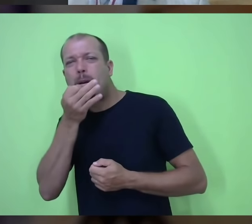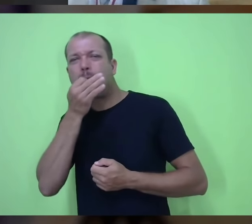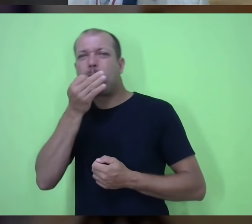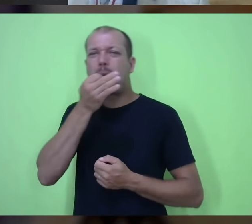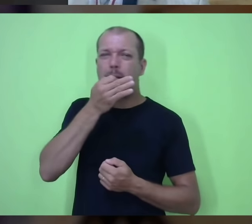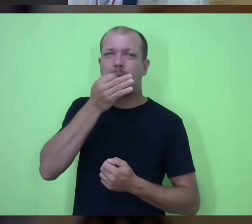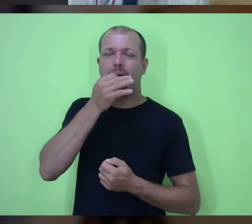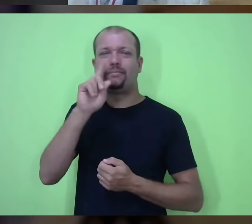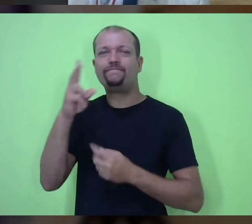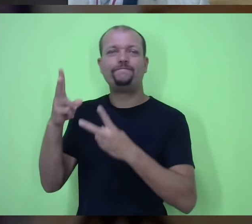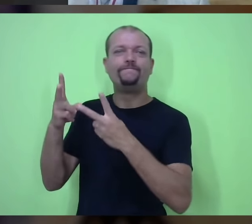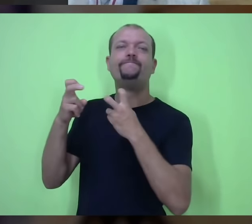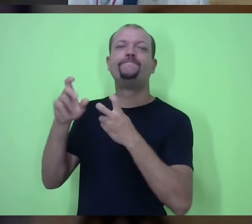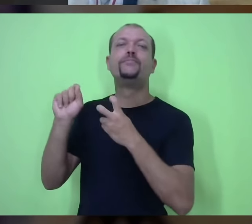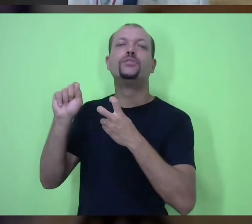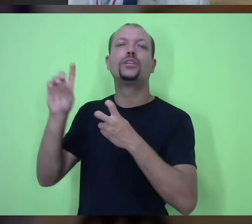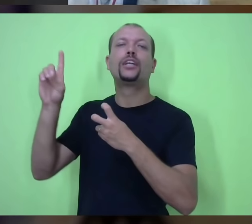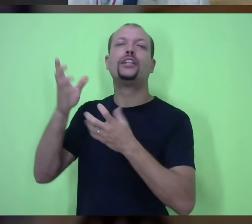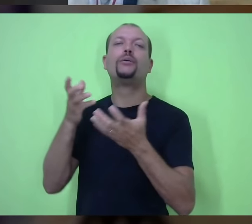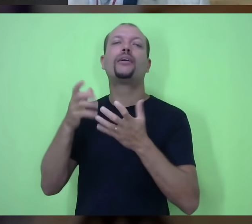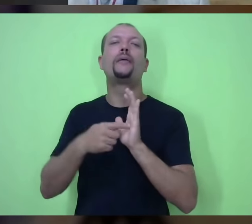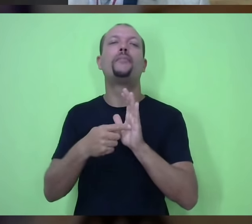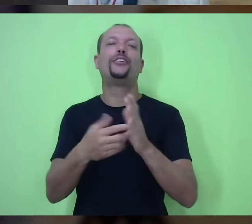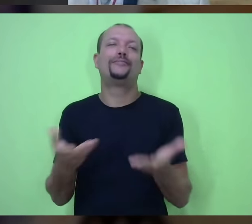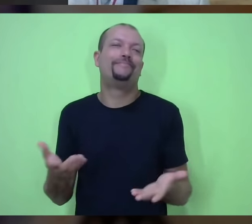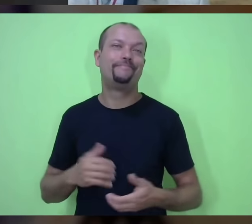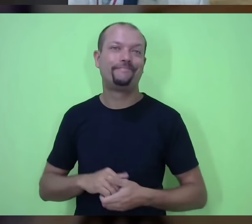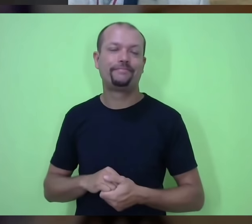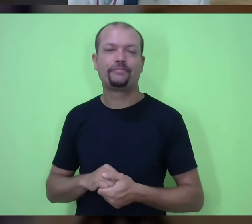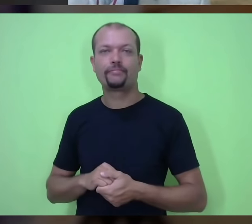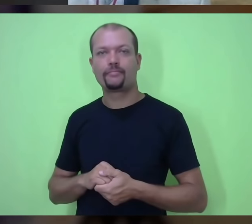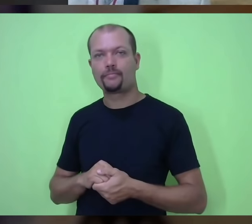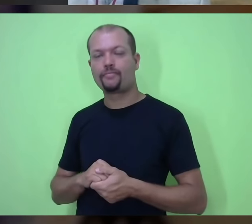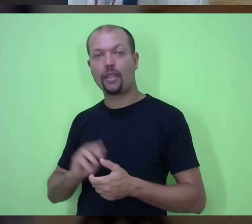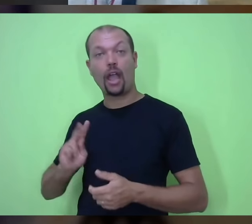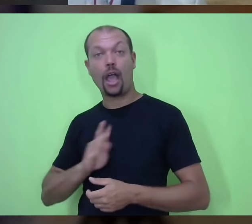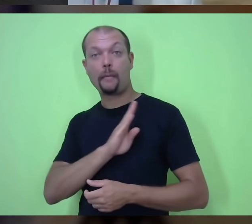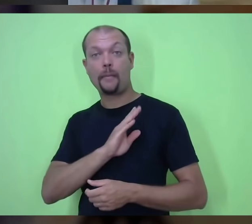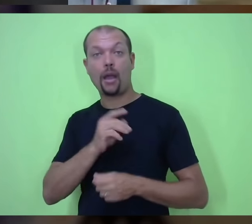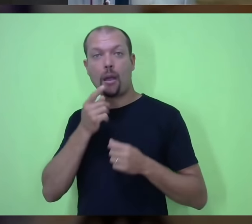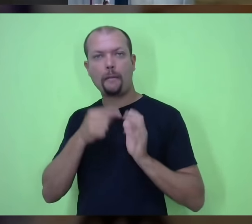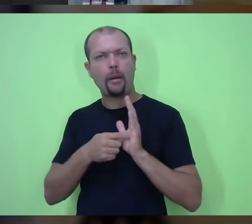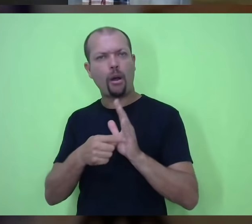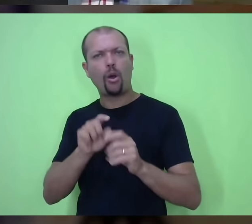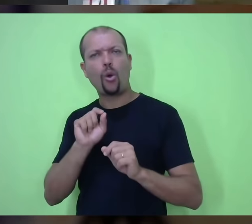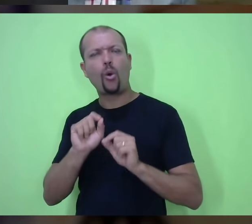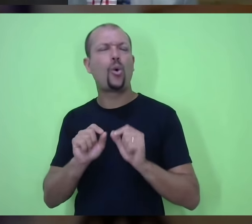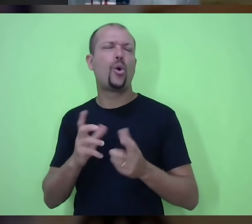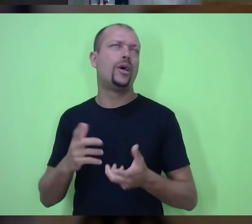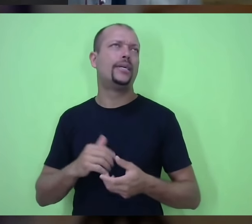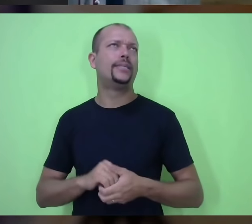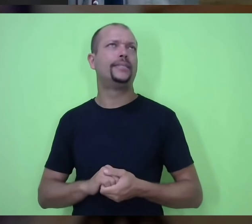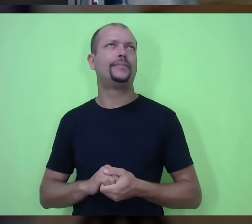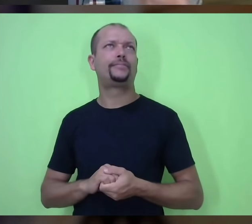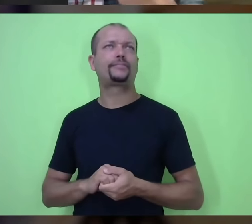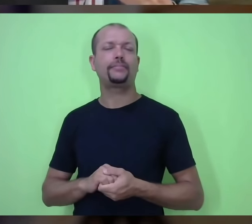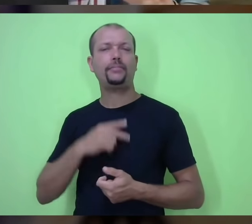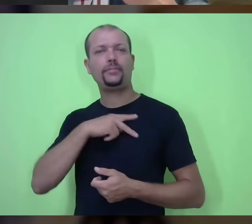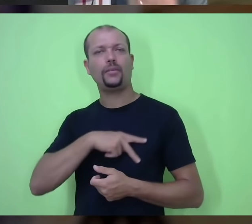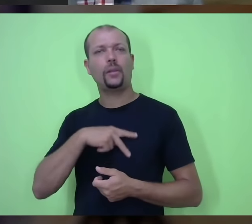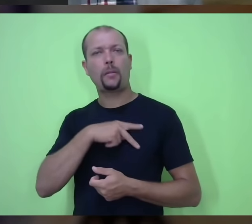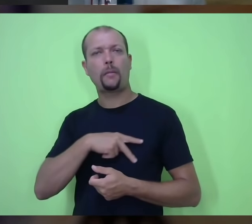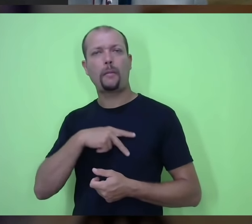que acaba não enxergando o que Deus quer revelar. Né? O próprio livro de Hebreus, ele é um livro que